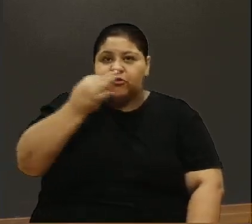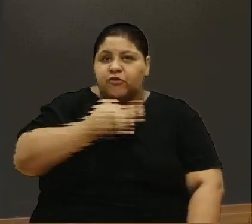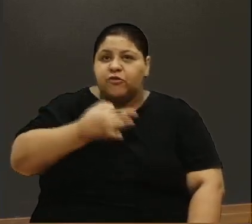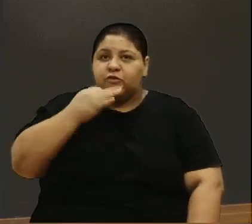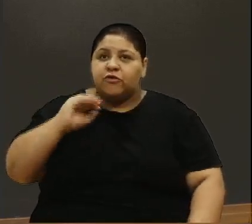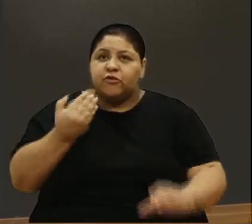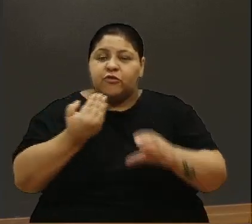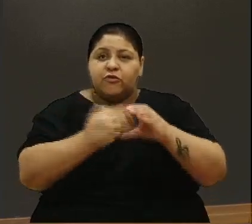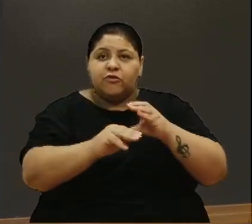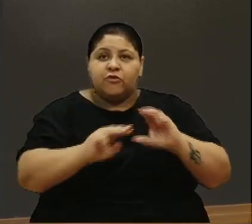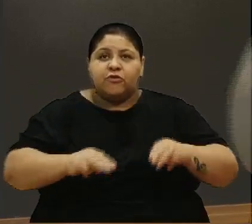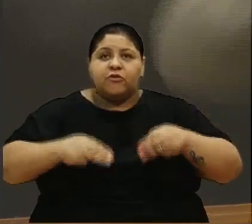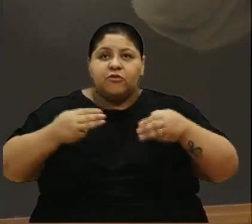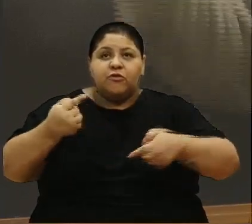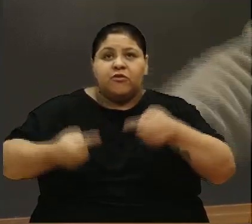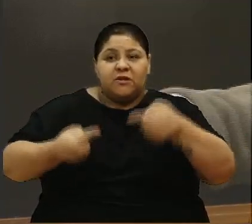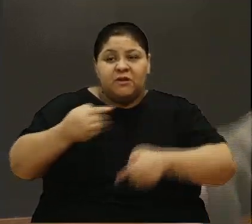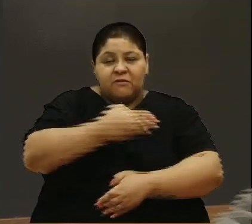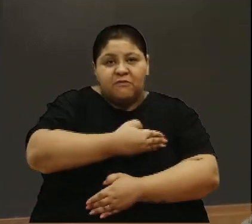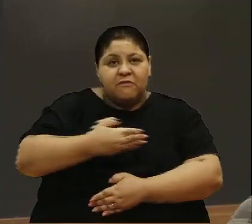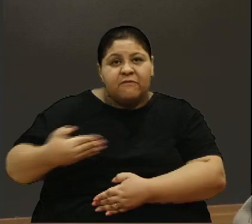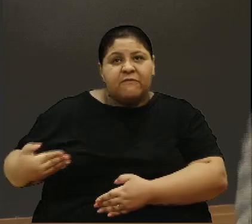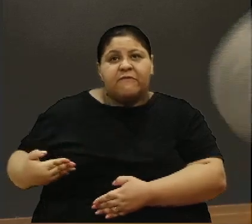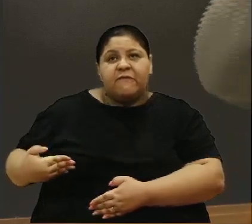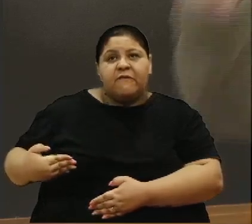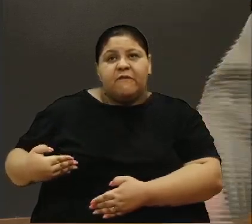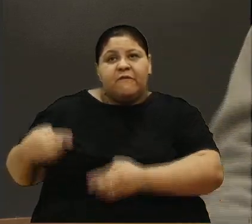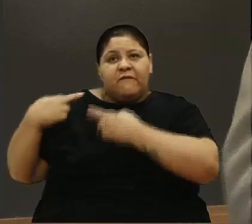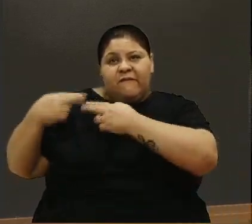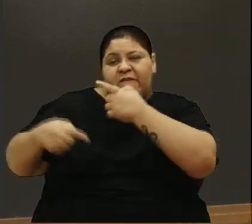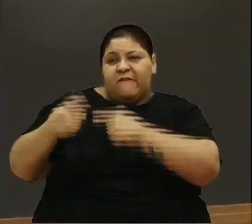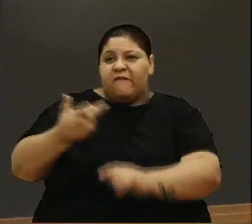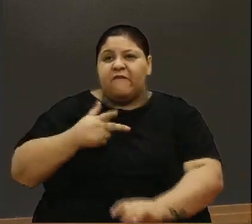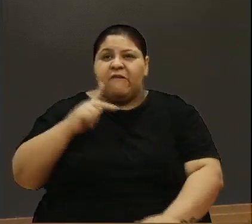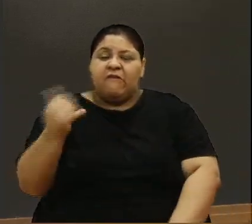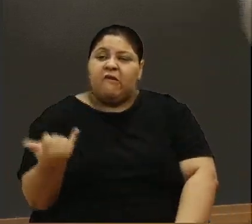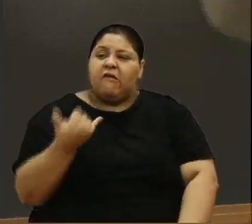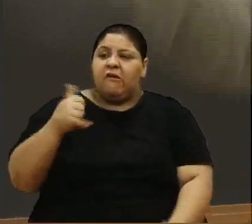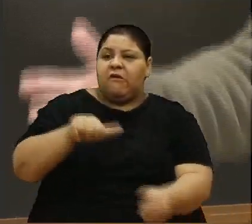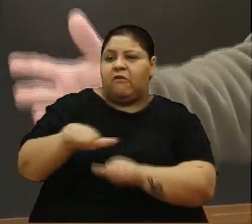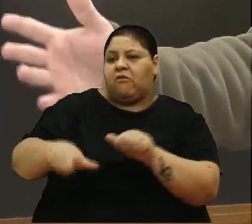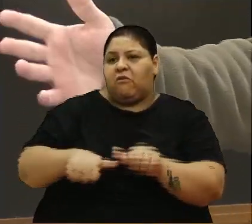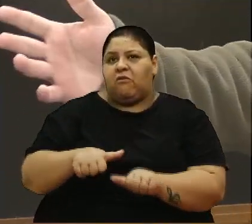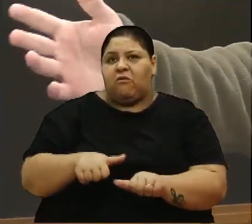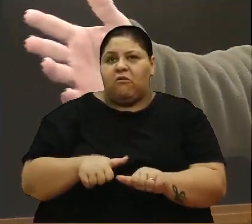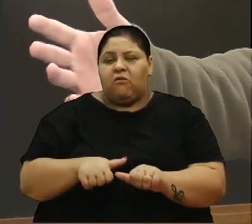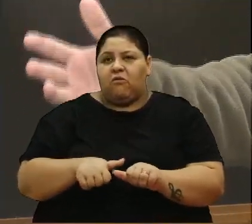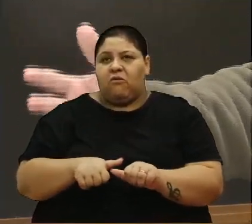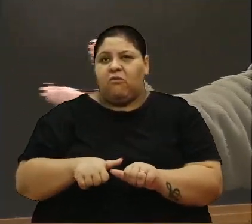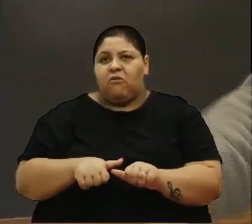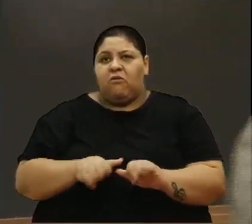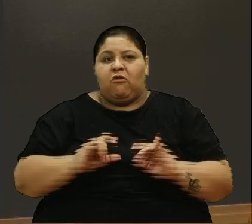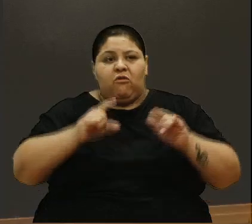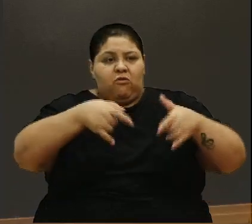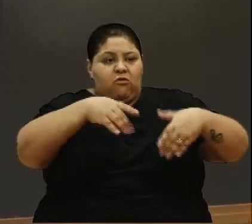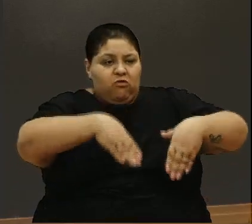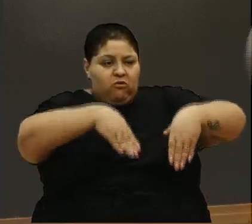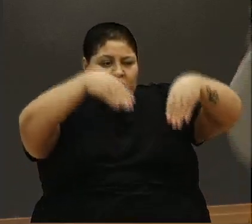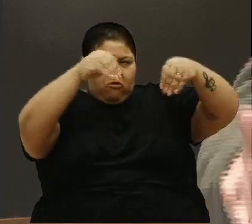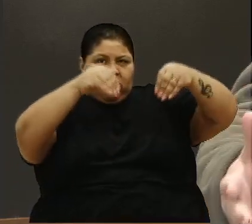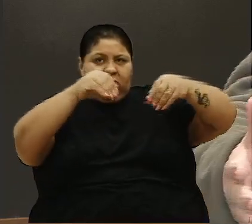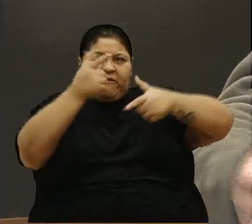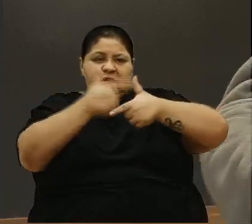encaminhando uma moção aqui para promover um debate público e responsável. E vem me falar que se ele trocar a cama do Palácio do Planalto vai dar